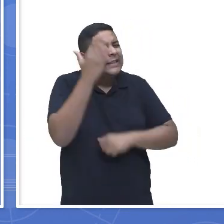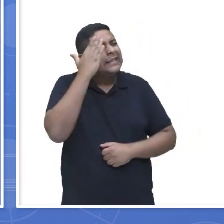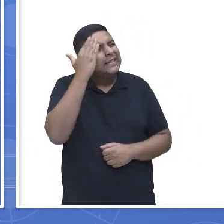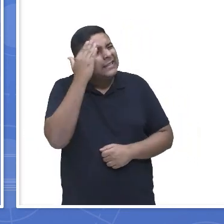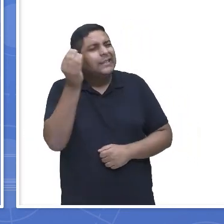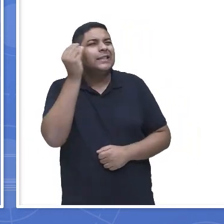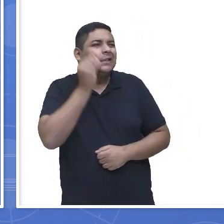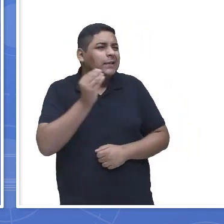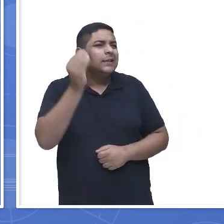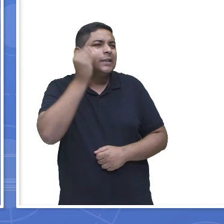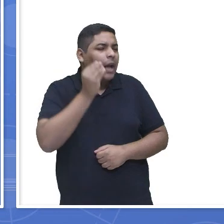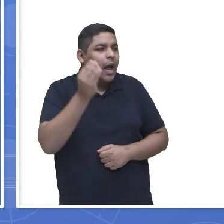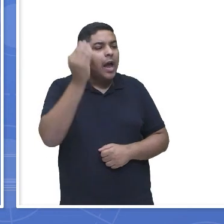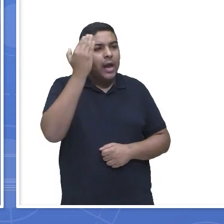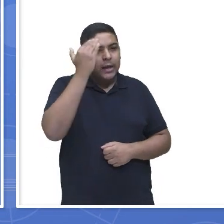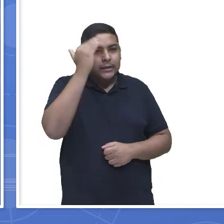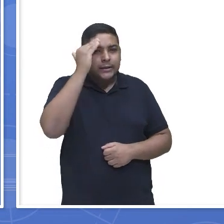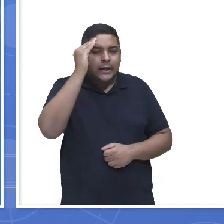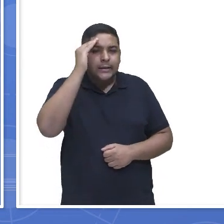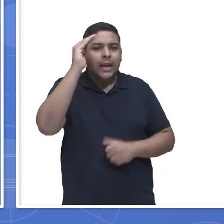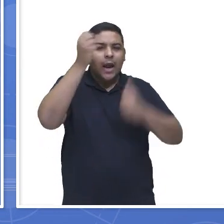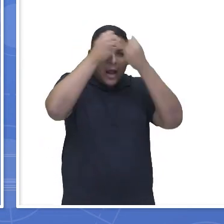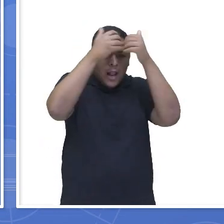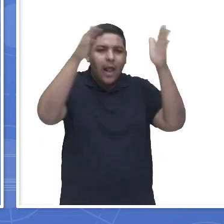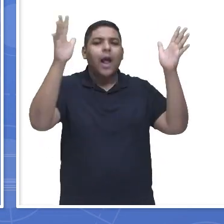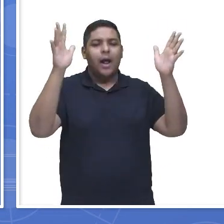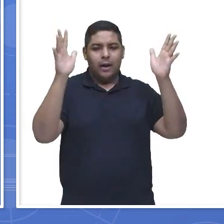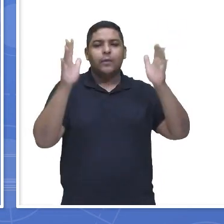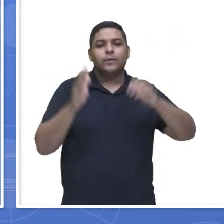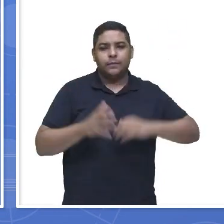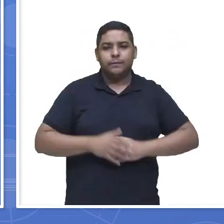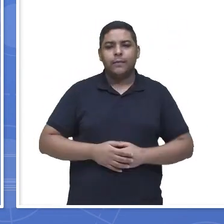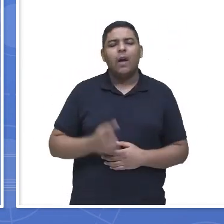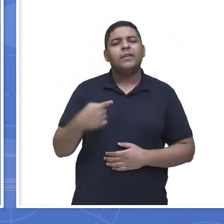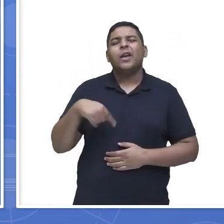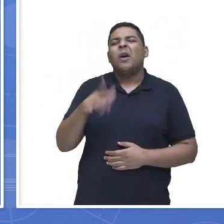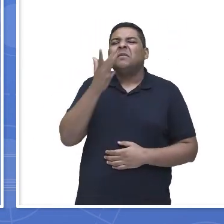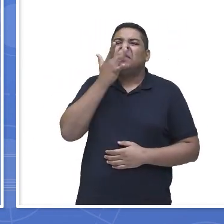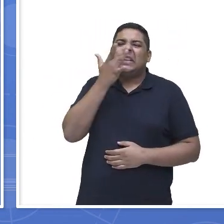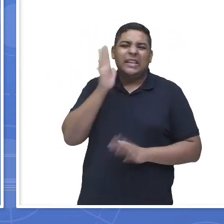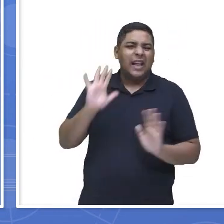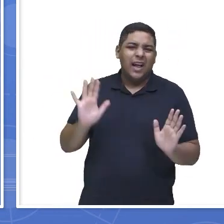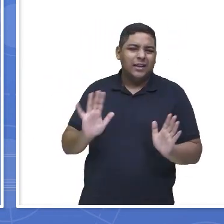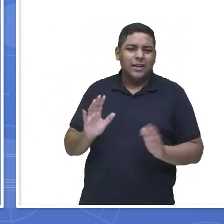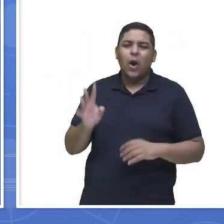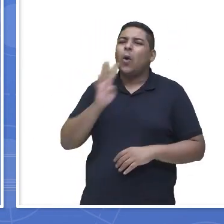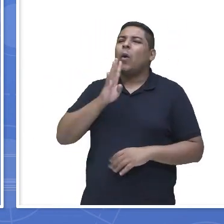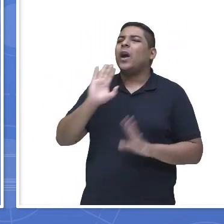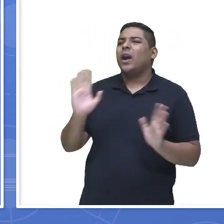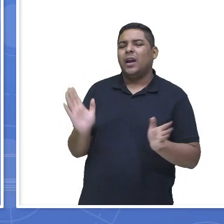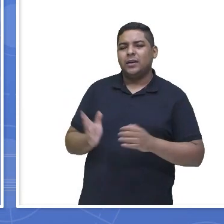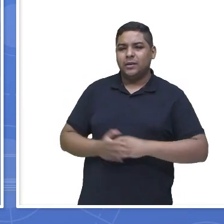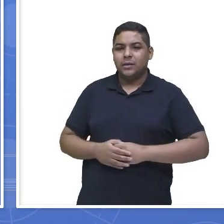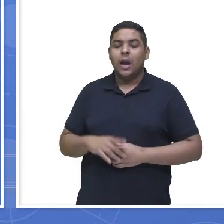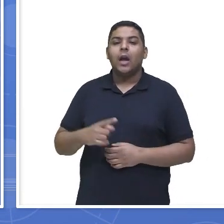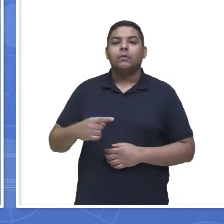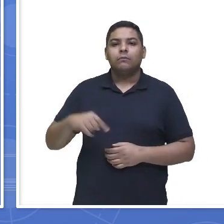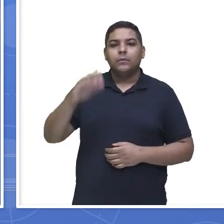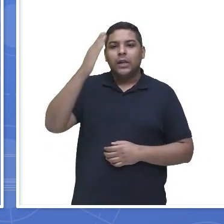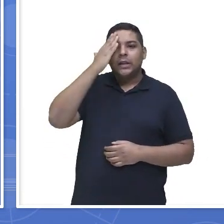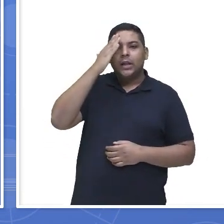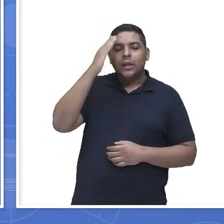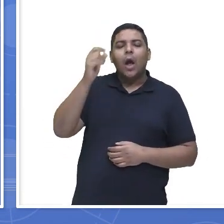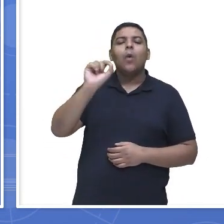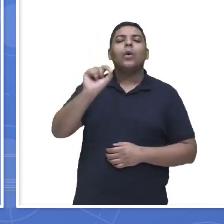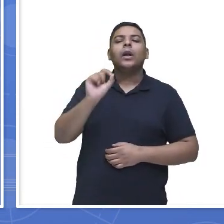entender aquilo que não entende também, não só buscar aquilo que você tem afinidade ou conhece, né? Mas tentar entender aquilo que você não